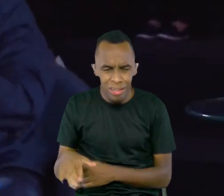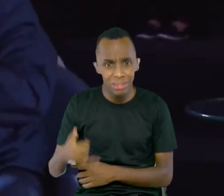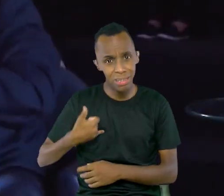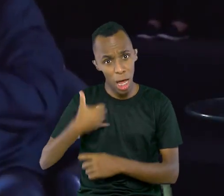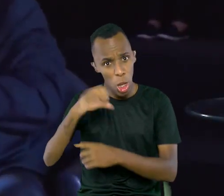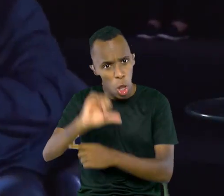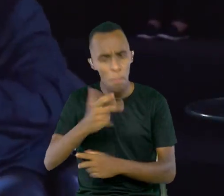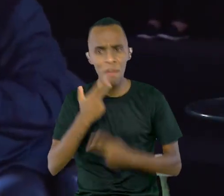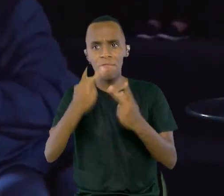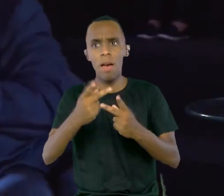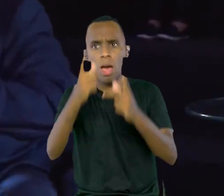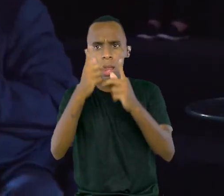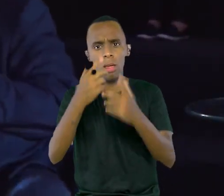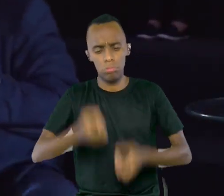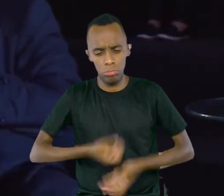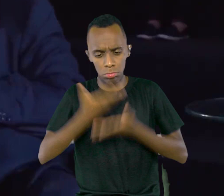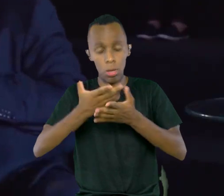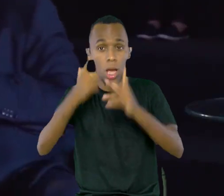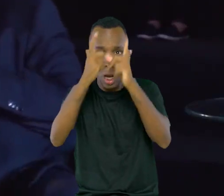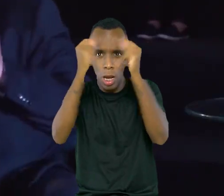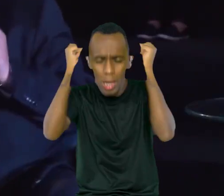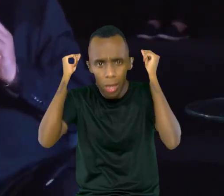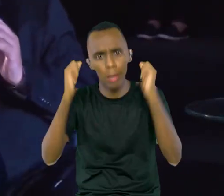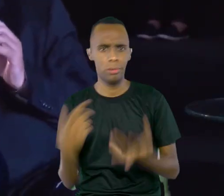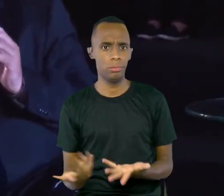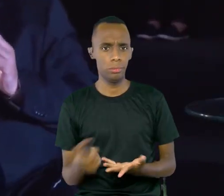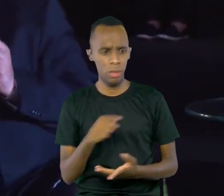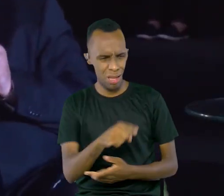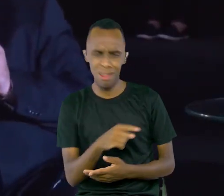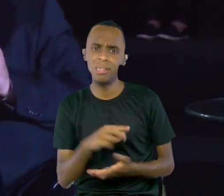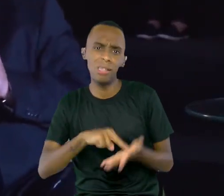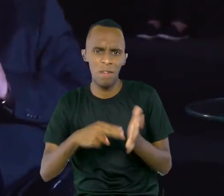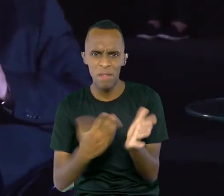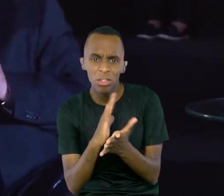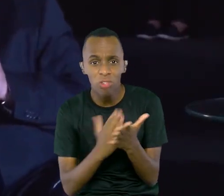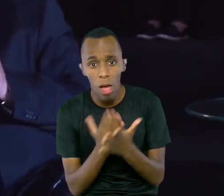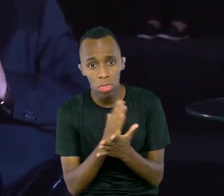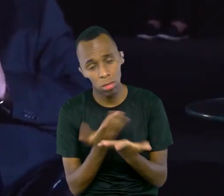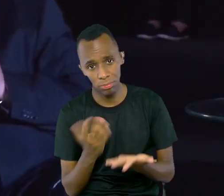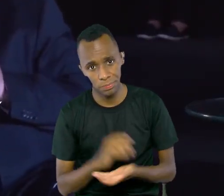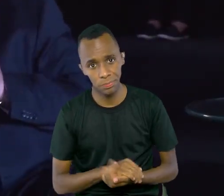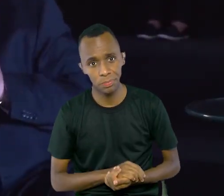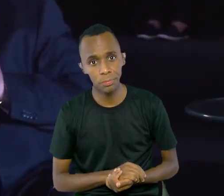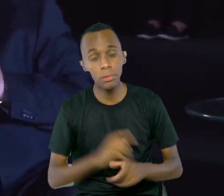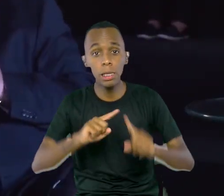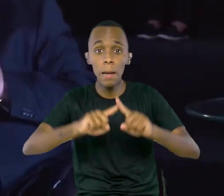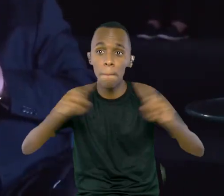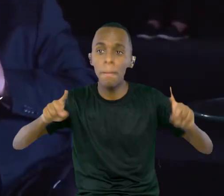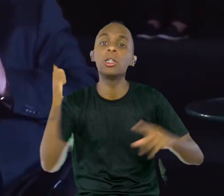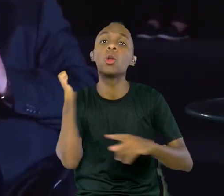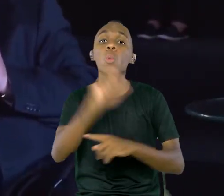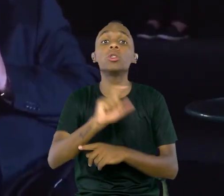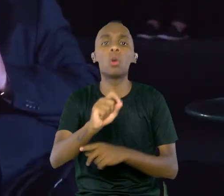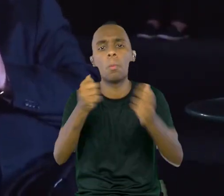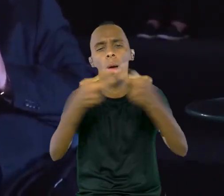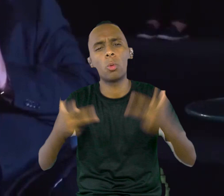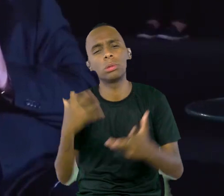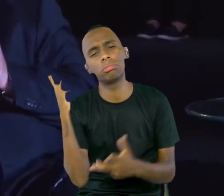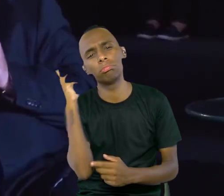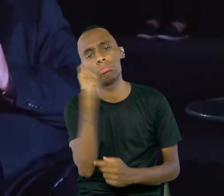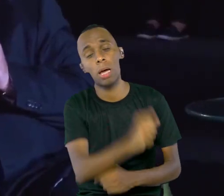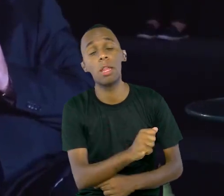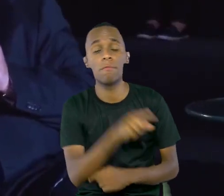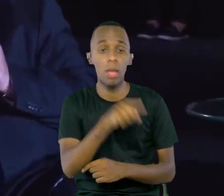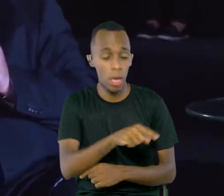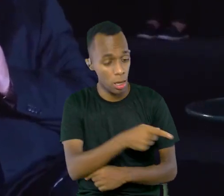Uma criança de 9 anos de idade que declama a Ilíada em grego é uma criança absolutamente chata. No entanto, ele conseguiu